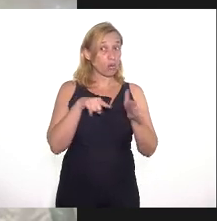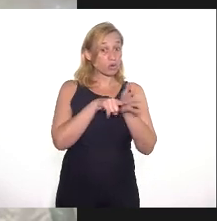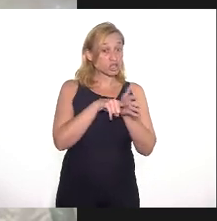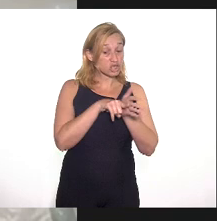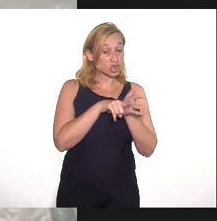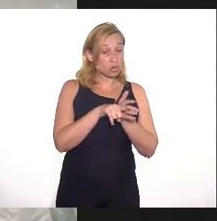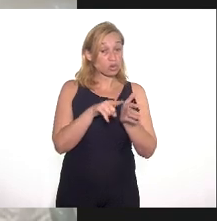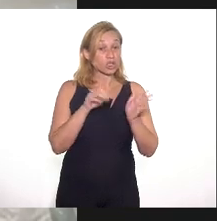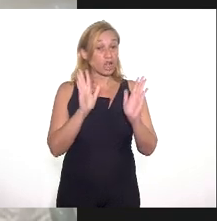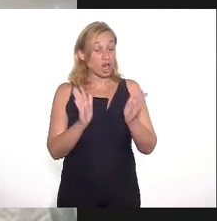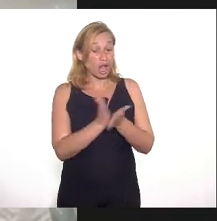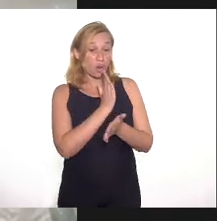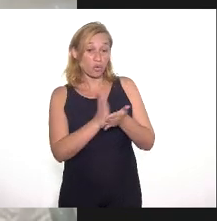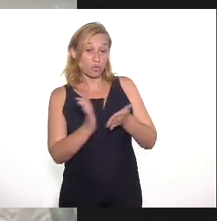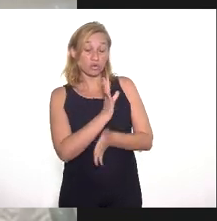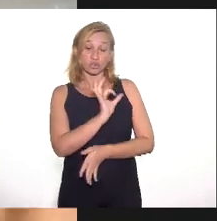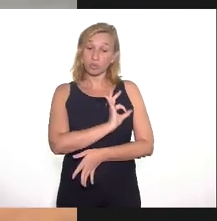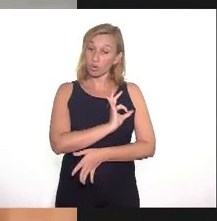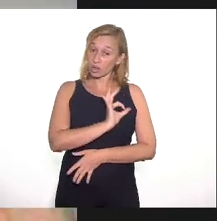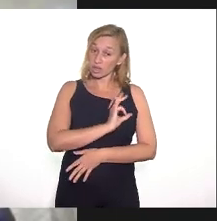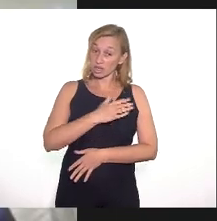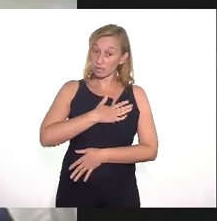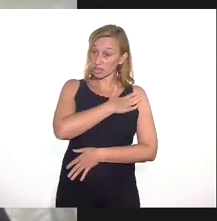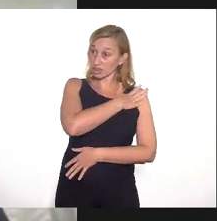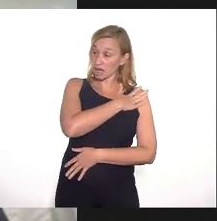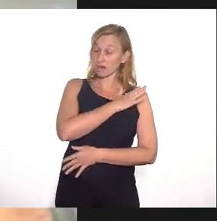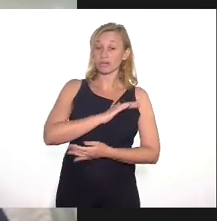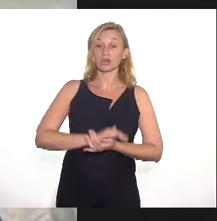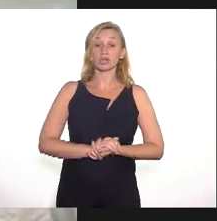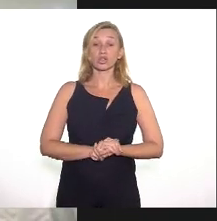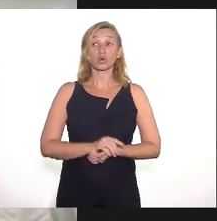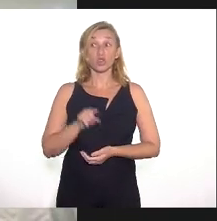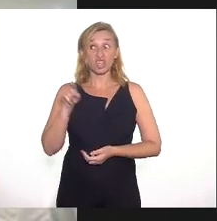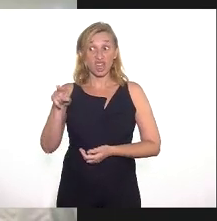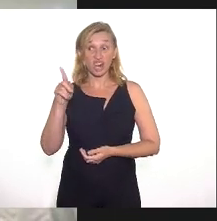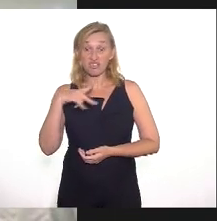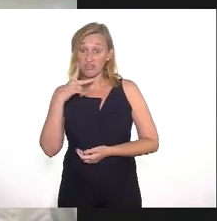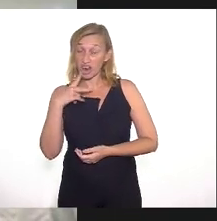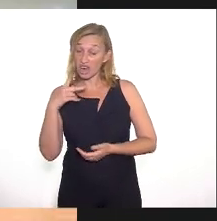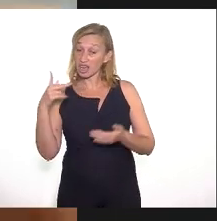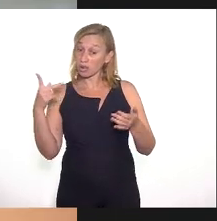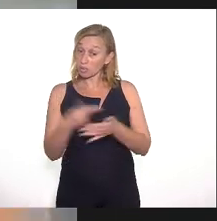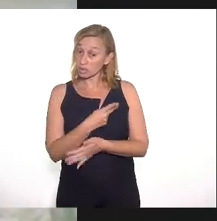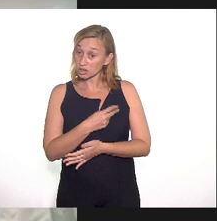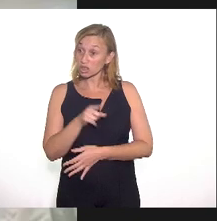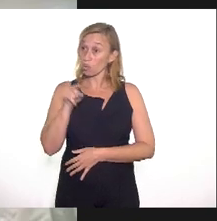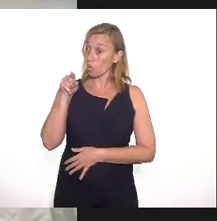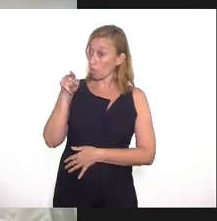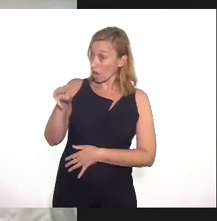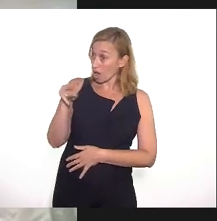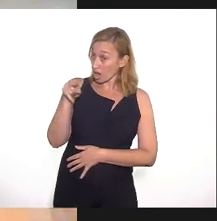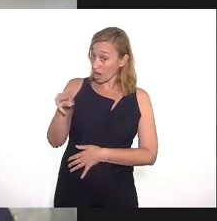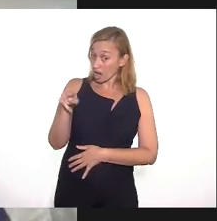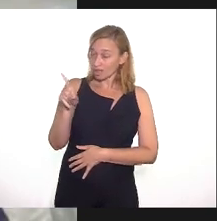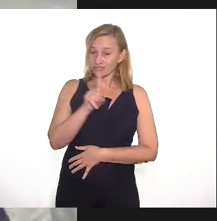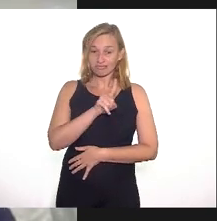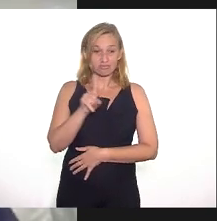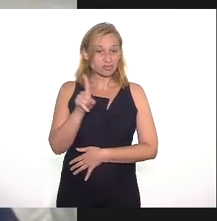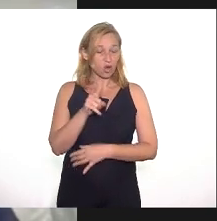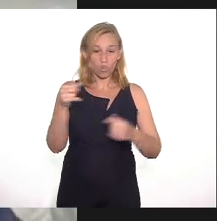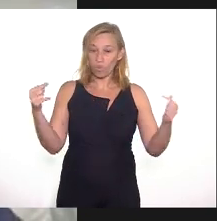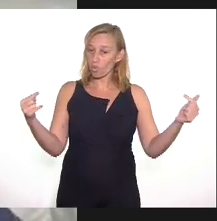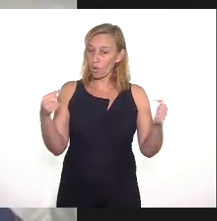alguns oficiais da Polícia Militar e o procedimento que ela diz que foi realizado com ela não condiz